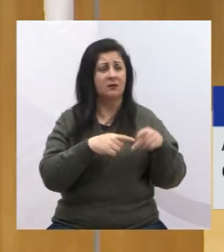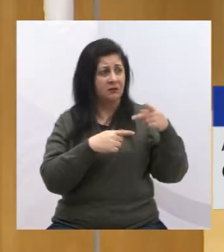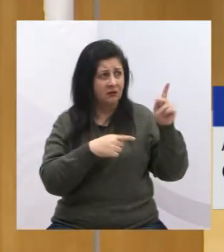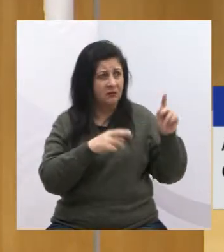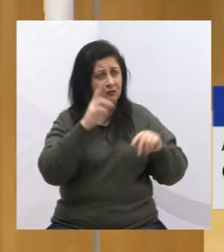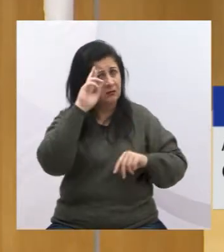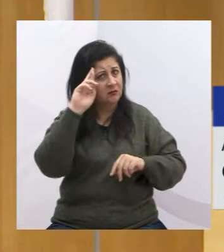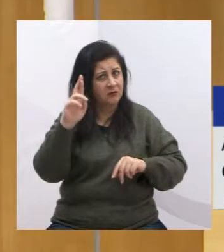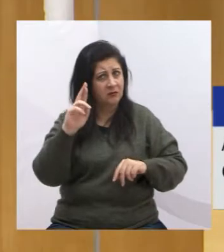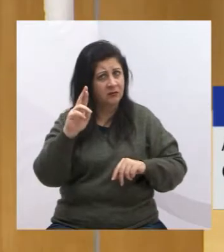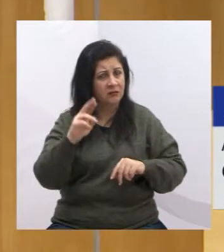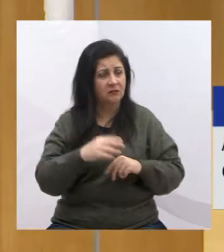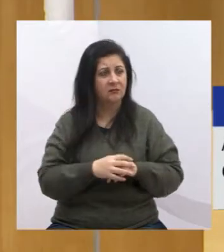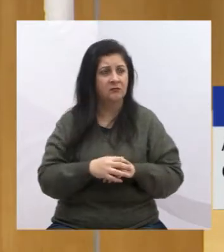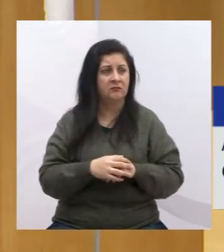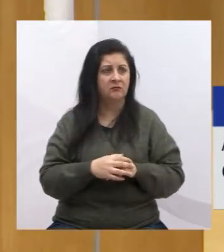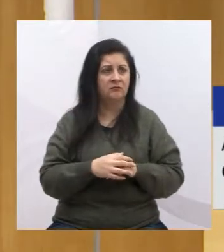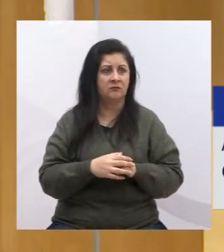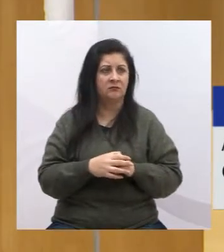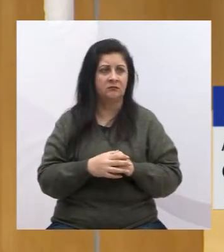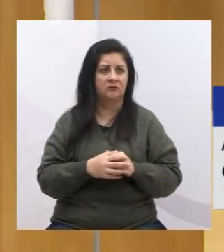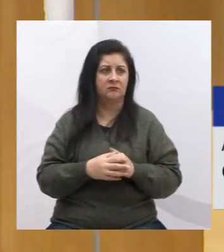Você não pode terceirizar esse serviço. Então,